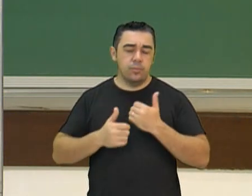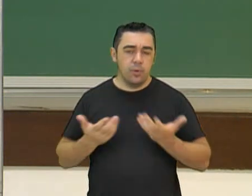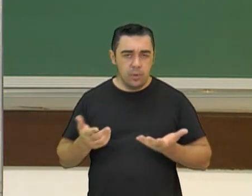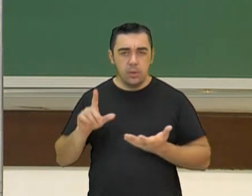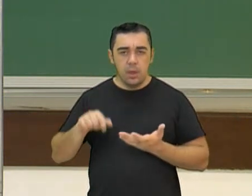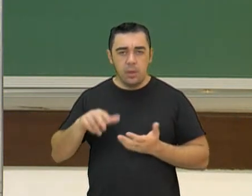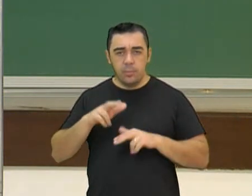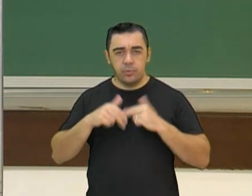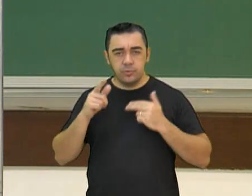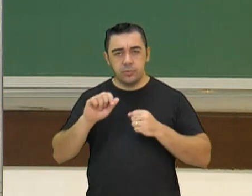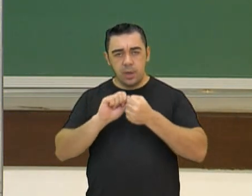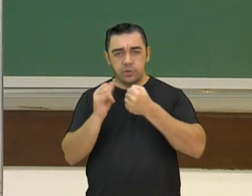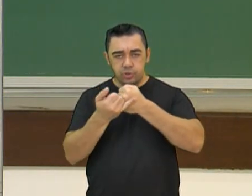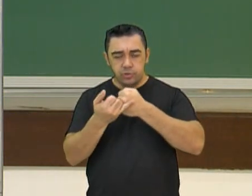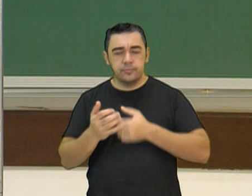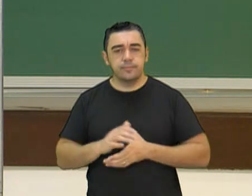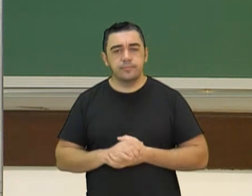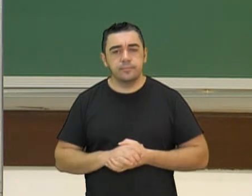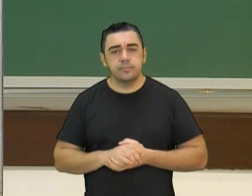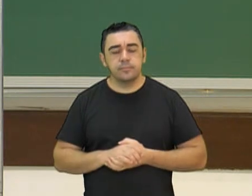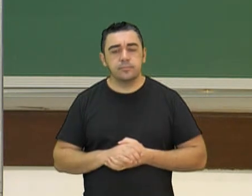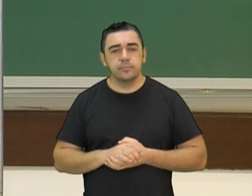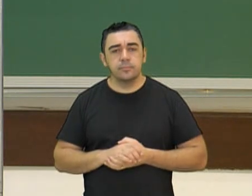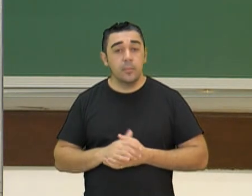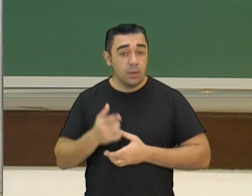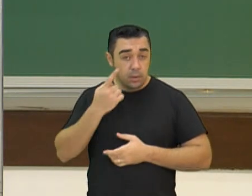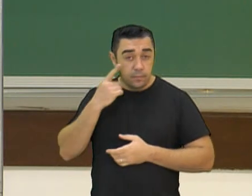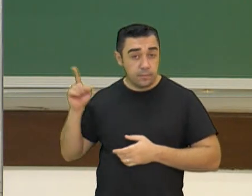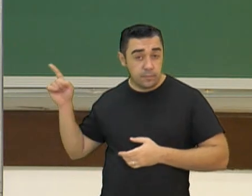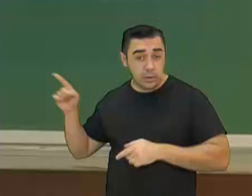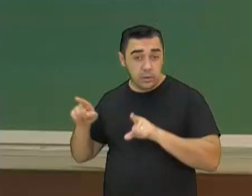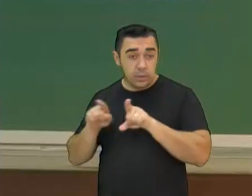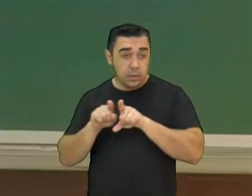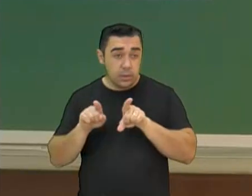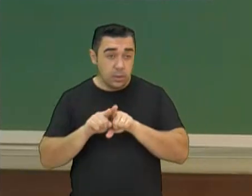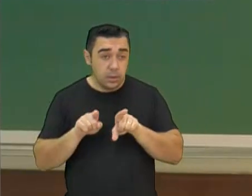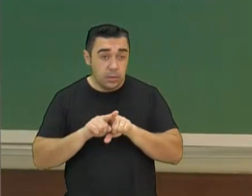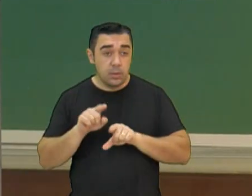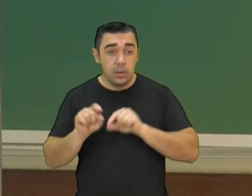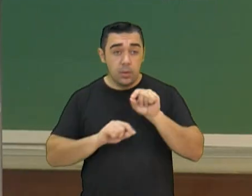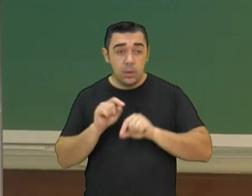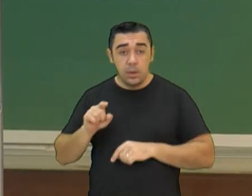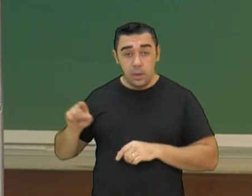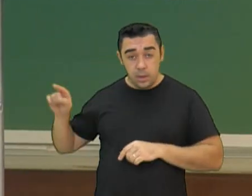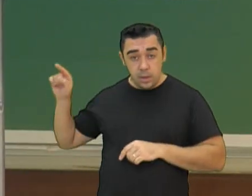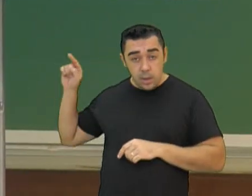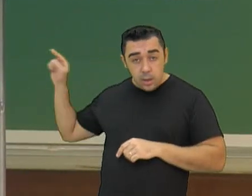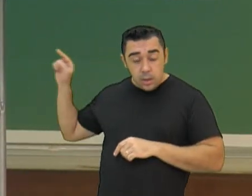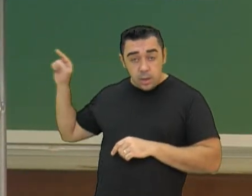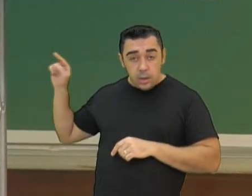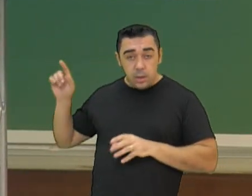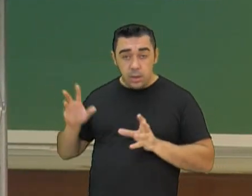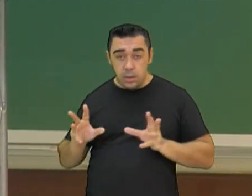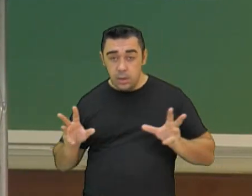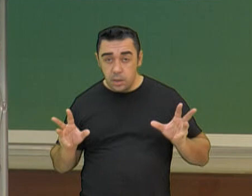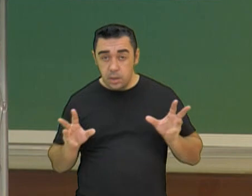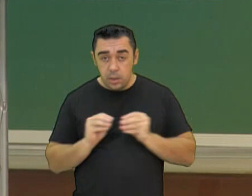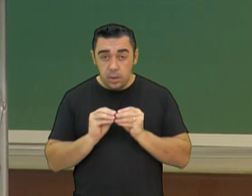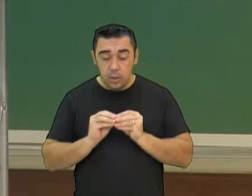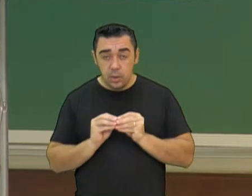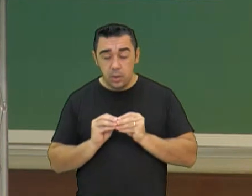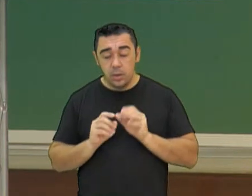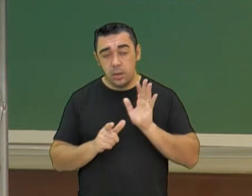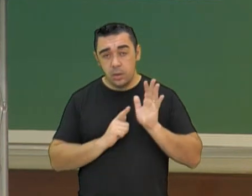adjetivo, certo? Aqui, observem também que nesse fragmento, né? Nessa sinopse que a gente trouxe para